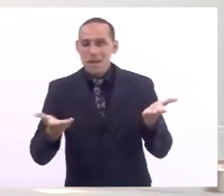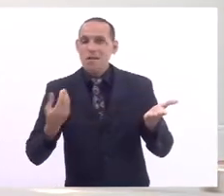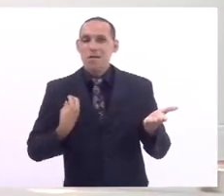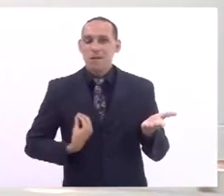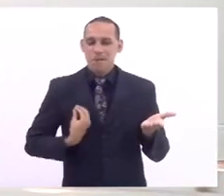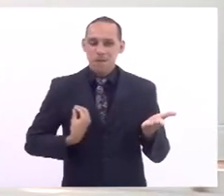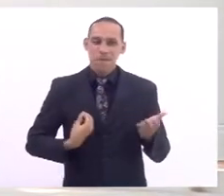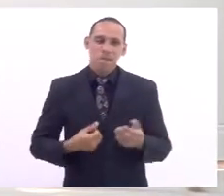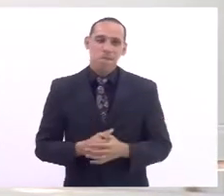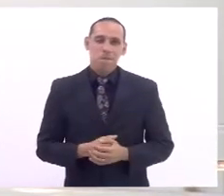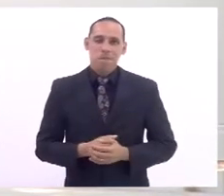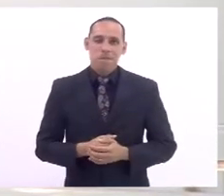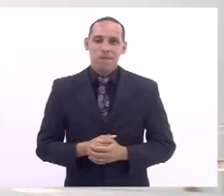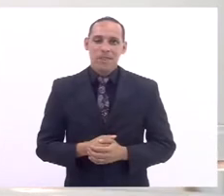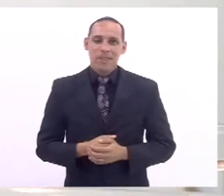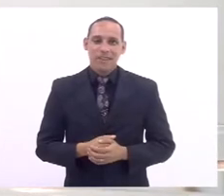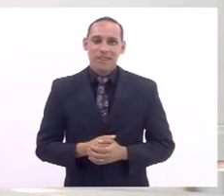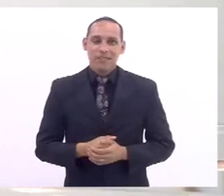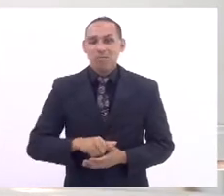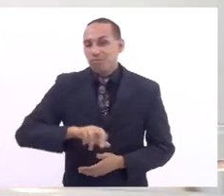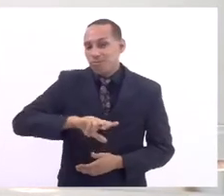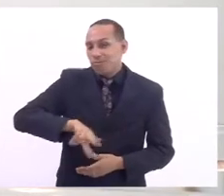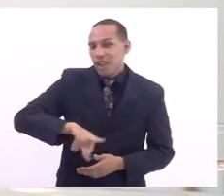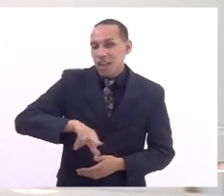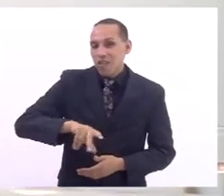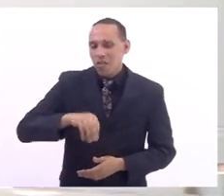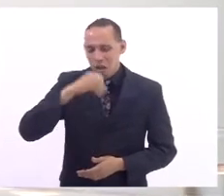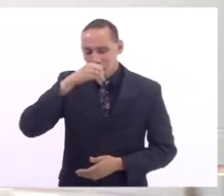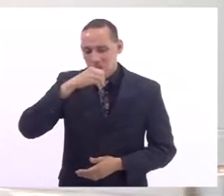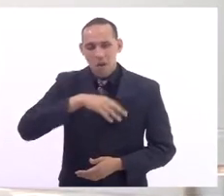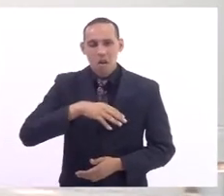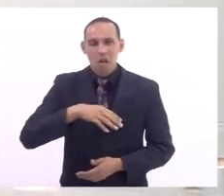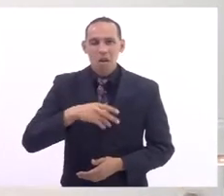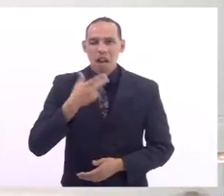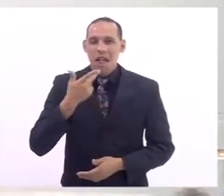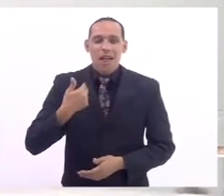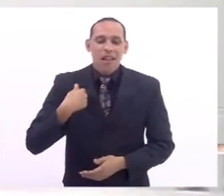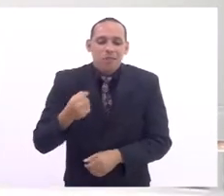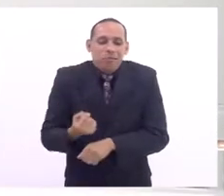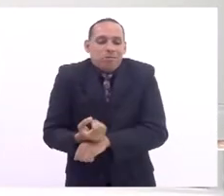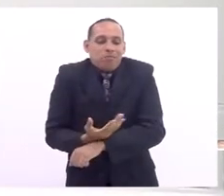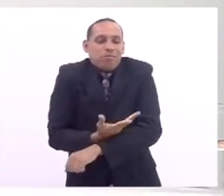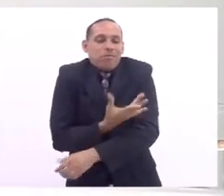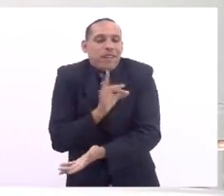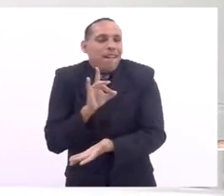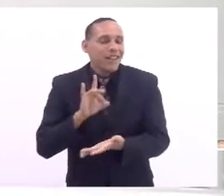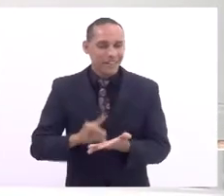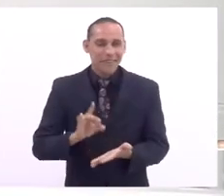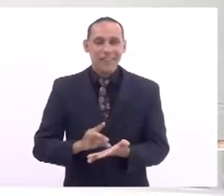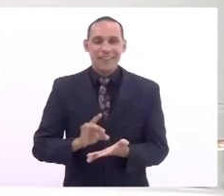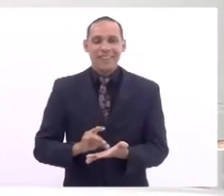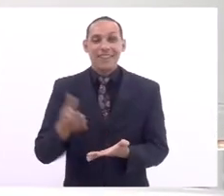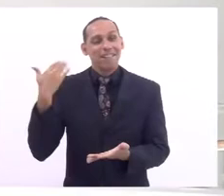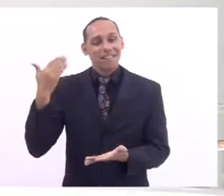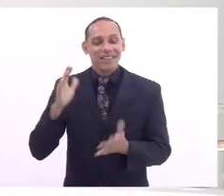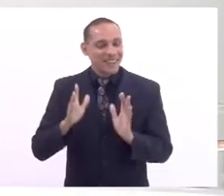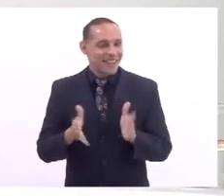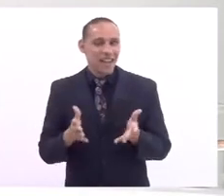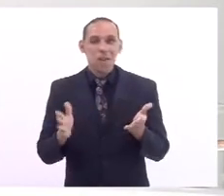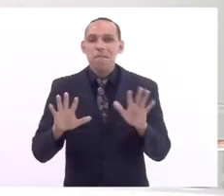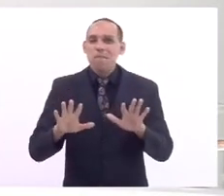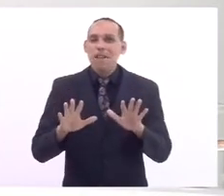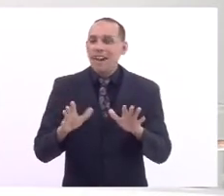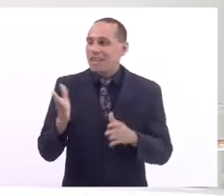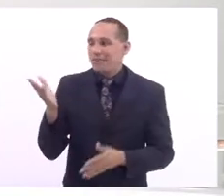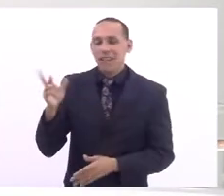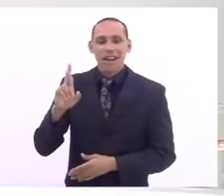hoje é não é exagero dizer que eu tô profundamente emocionada aqui já tava antes mas a